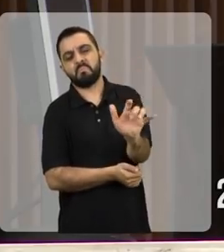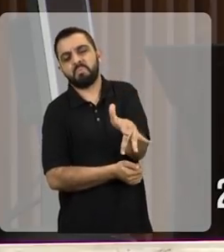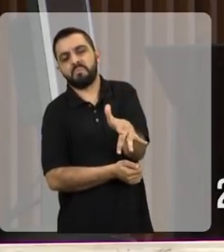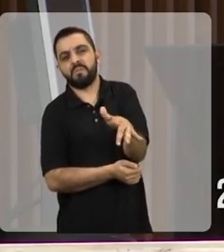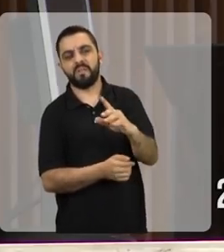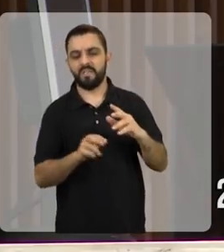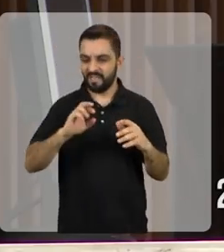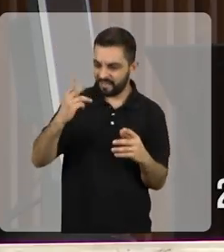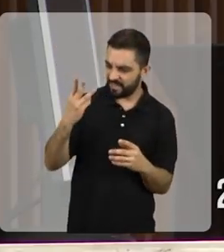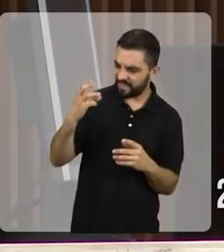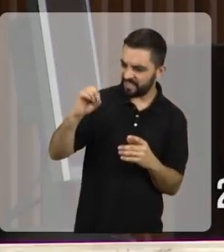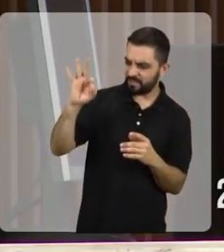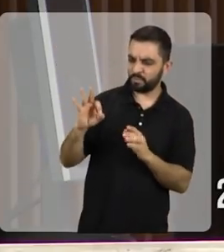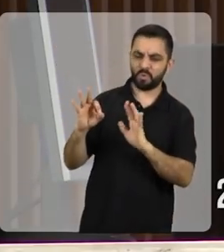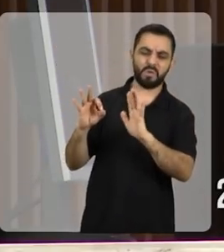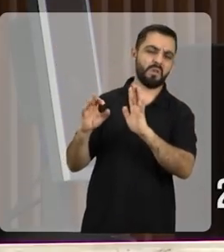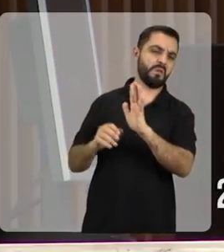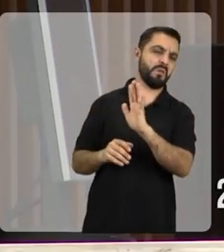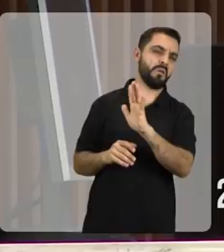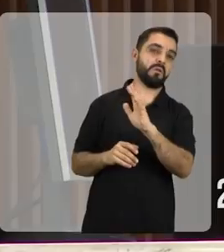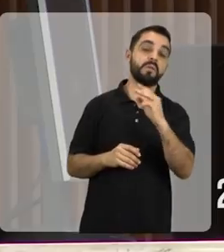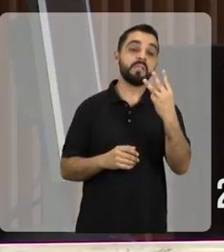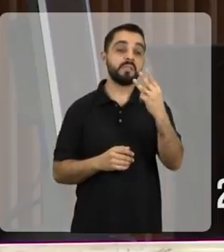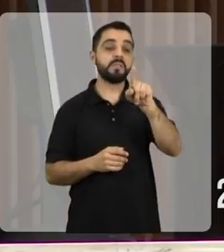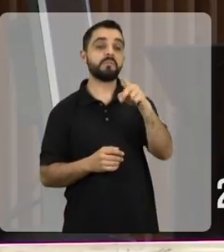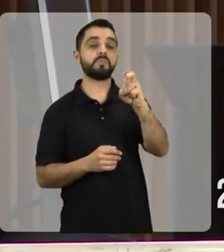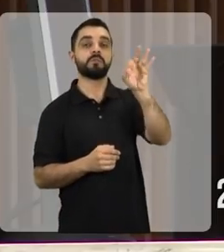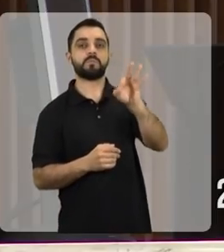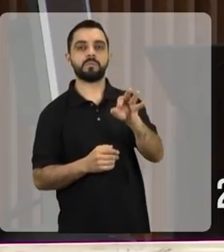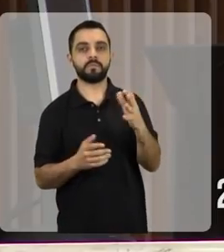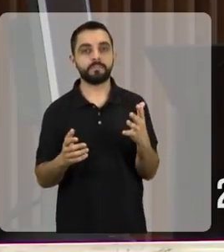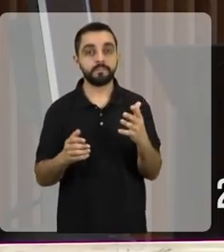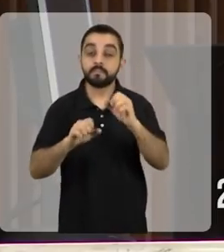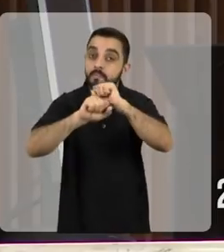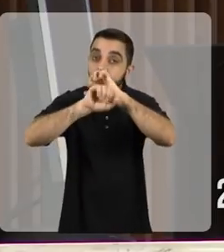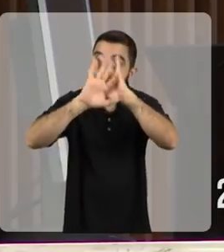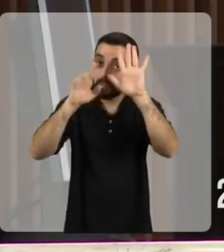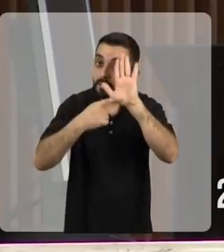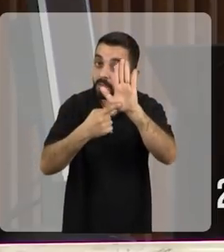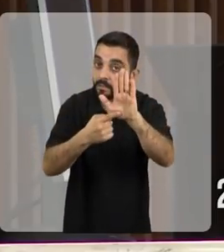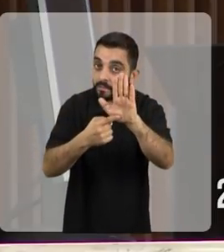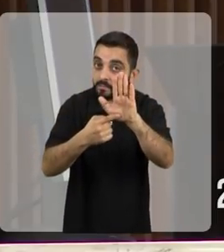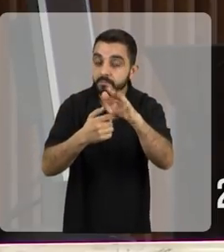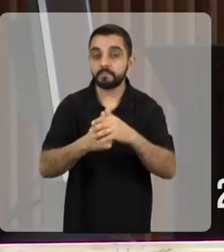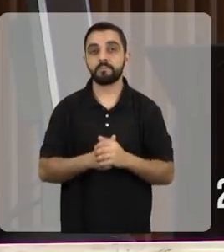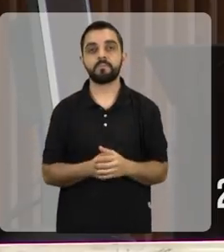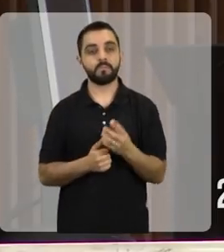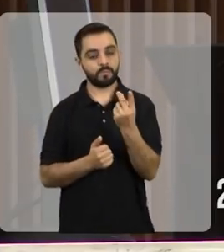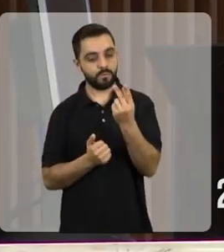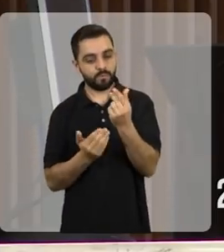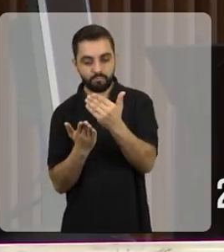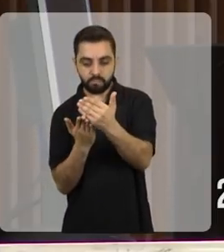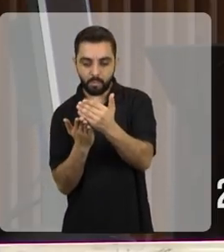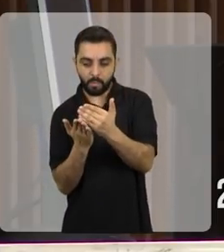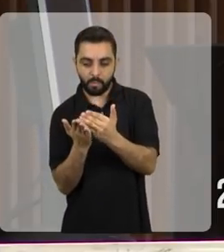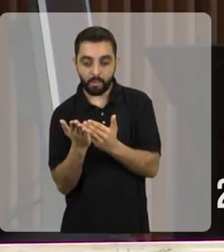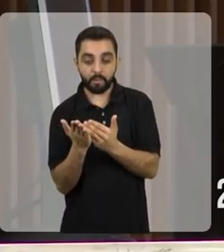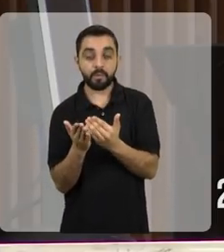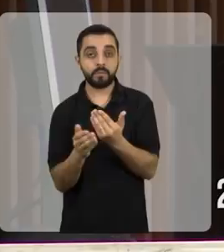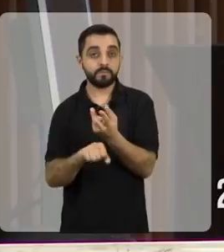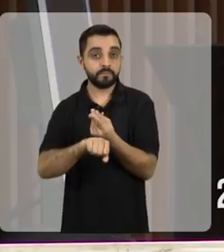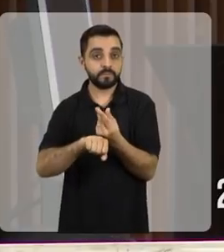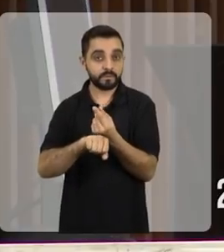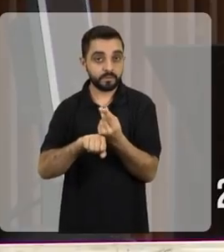que não é 30% é só três e meio por cento senhores eu esclareço o orçamento da universidade federal do